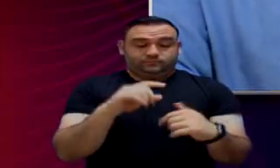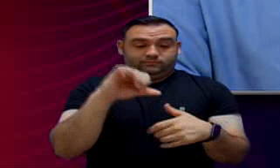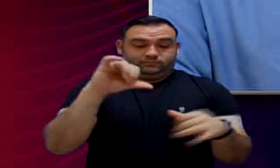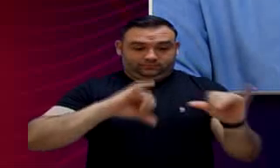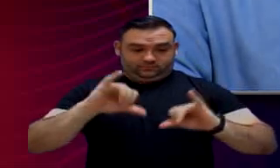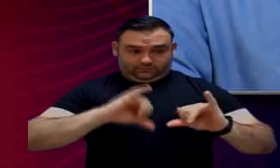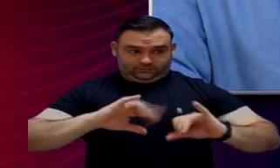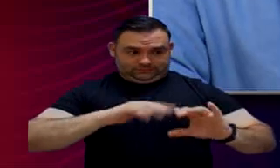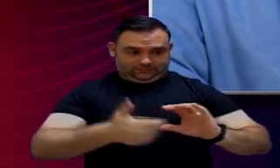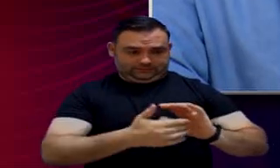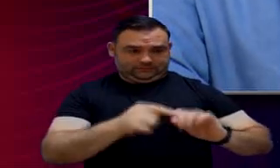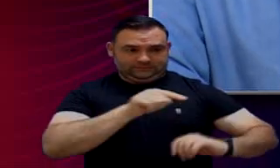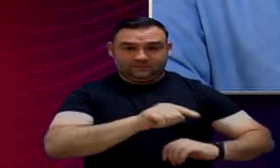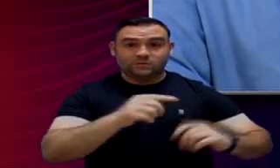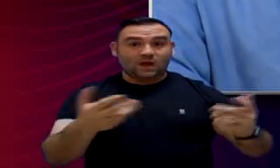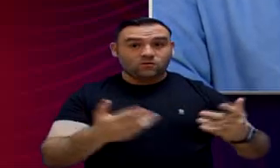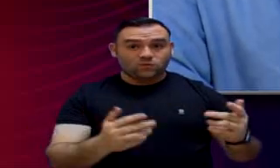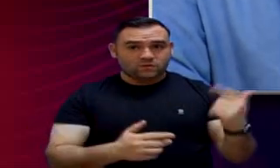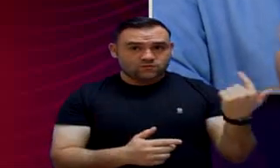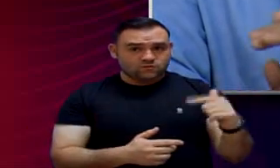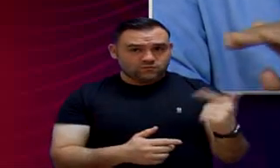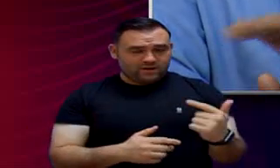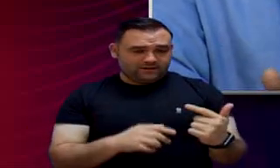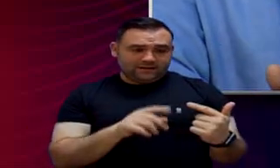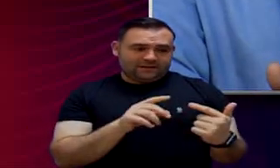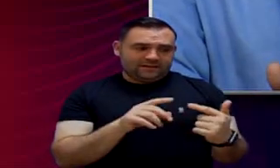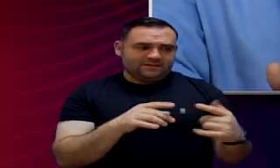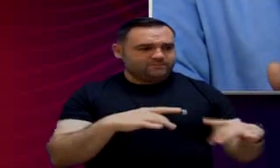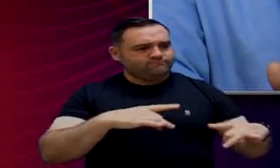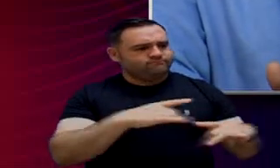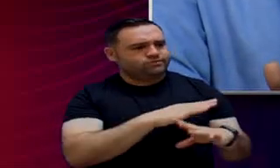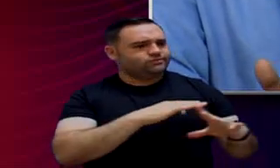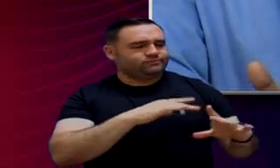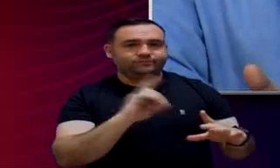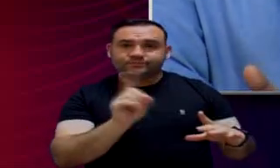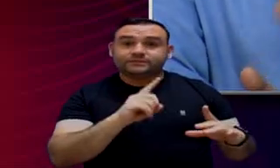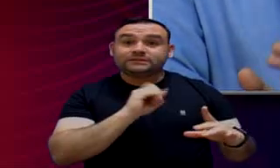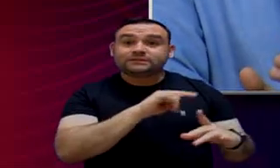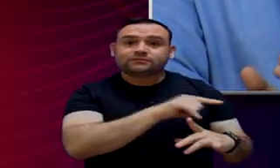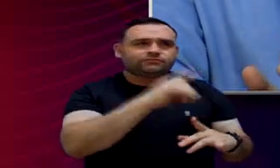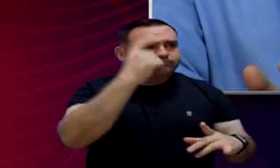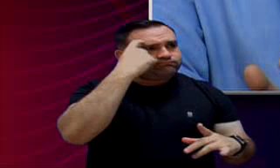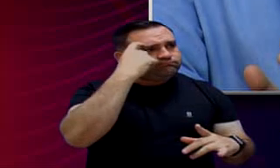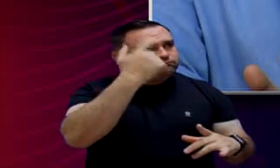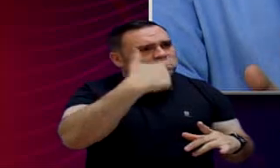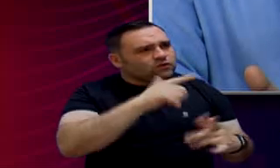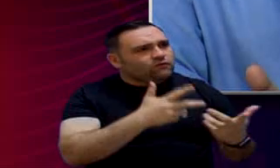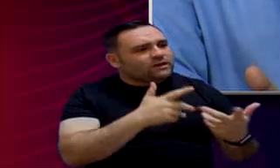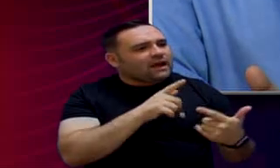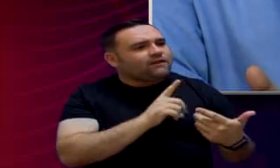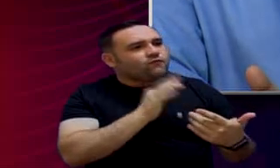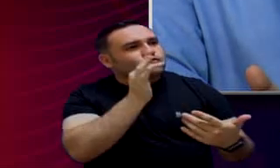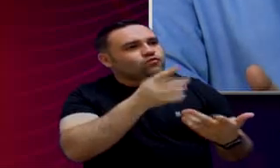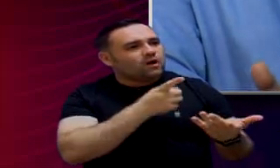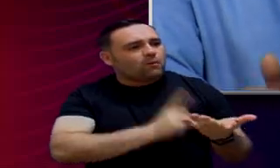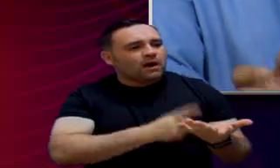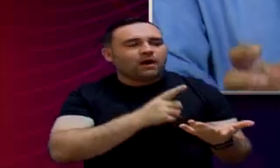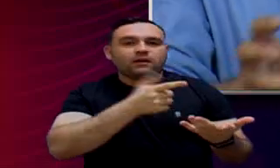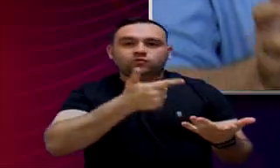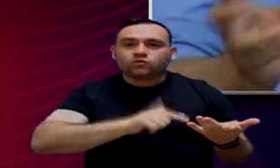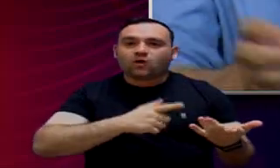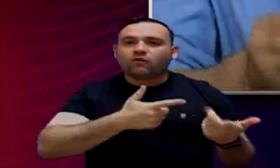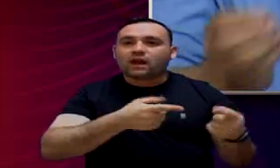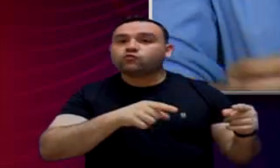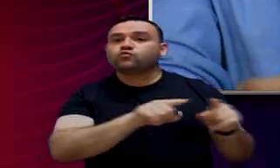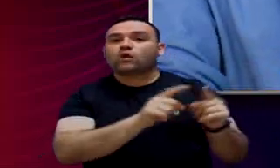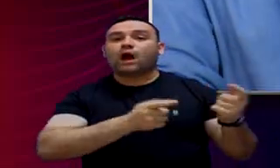laboratórios que eventualmente não vierem agora não estará fechado se eles repensarem né num futuro que de repente